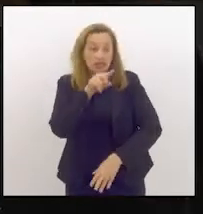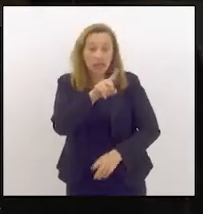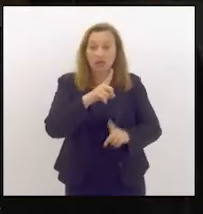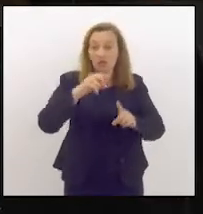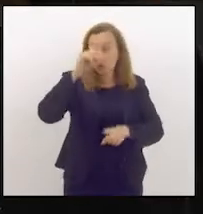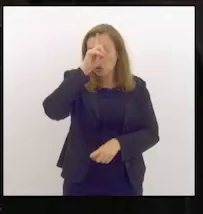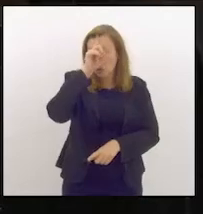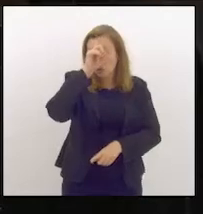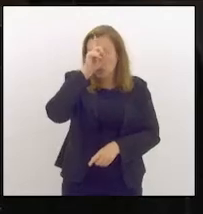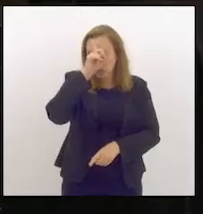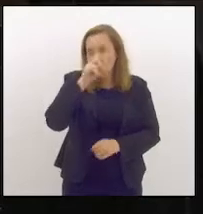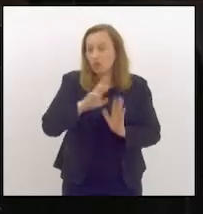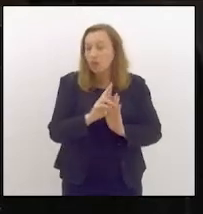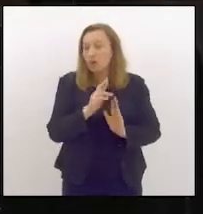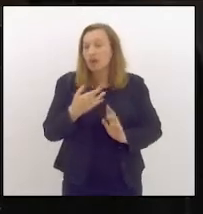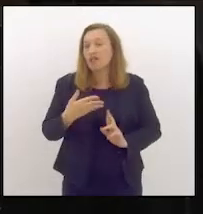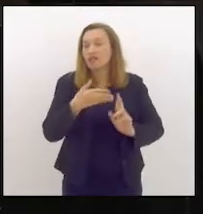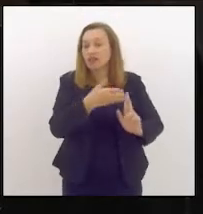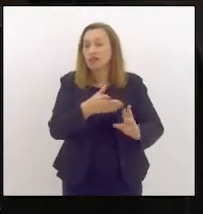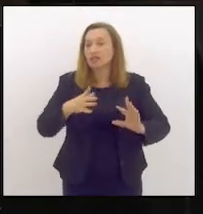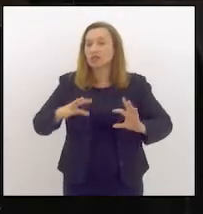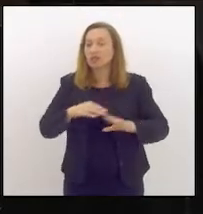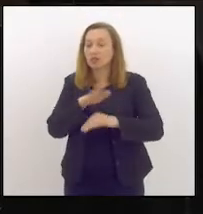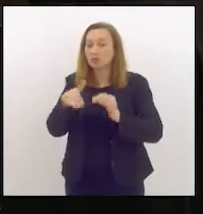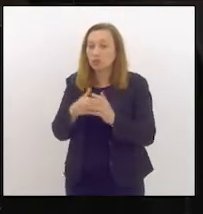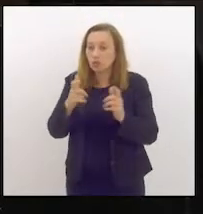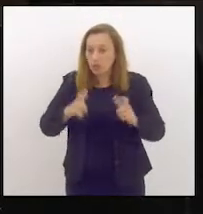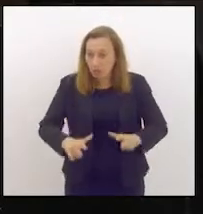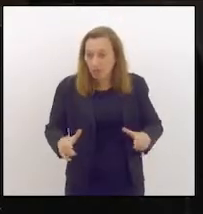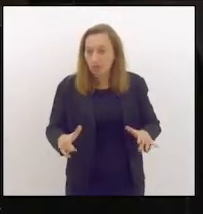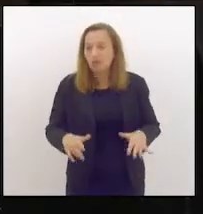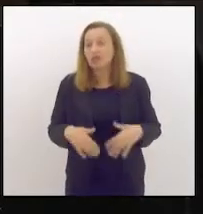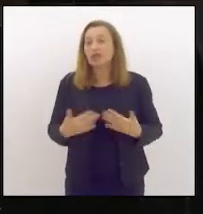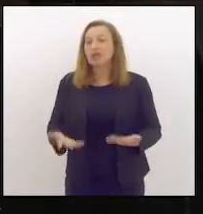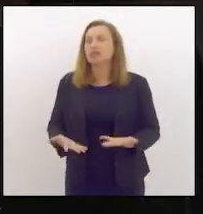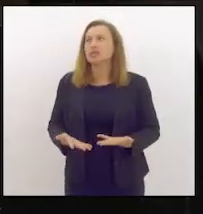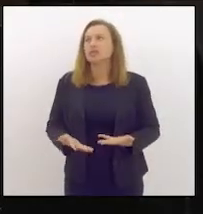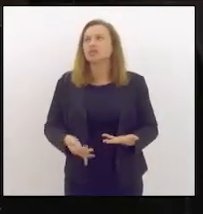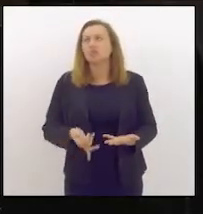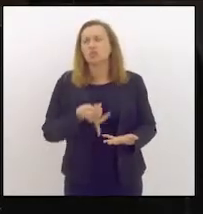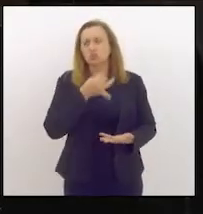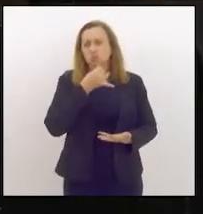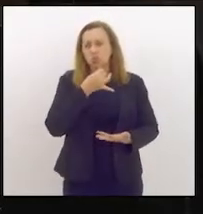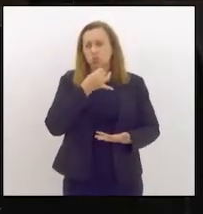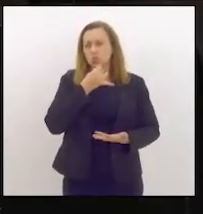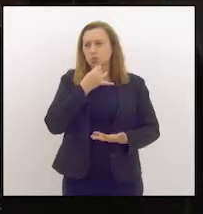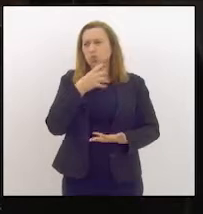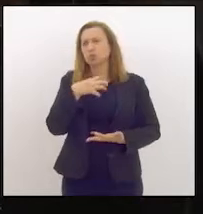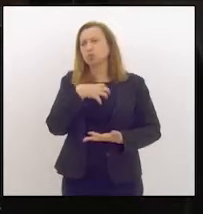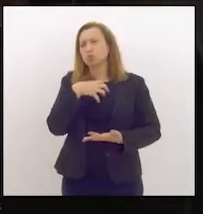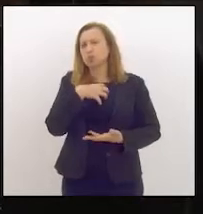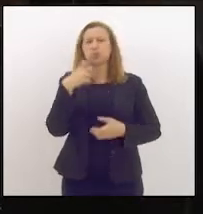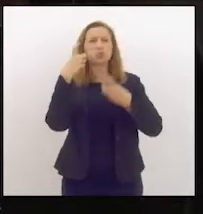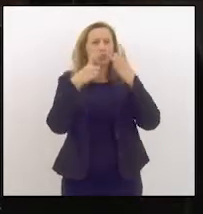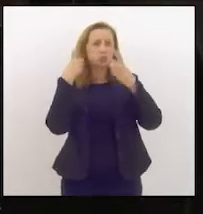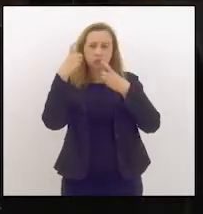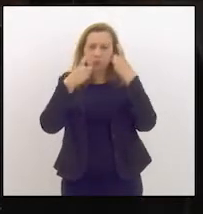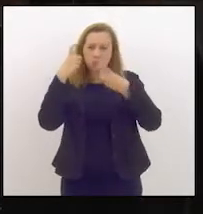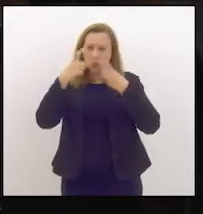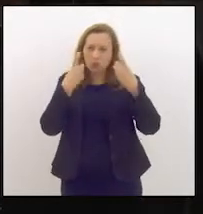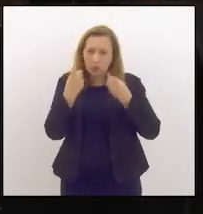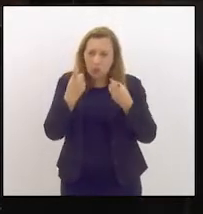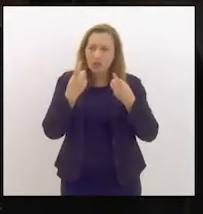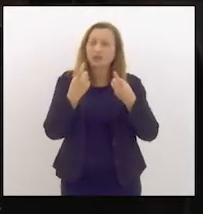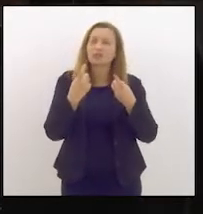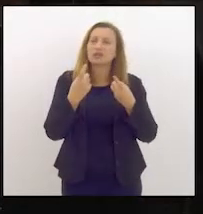maternidade uma referência para toda a região então aquilo nos o assombro e preocupação no